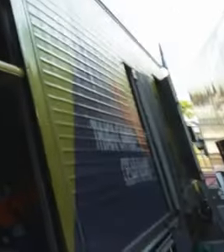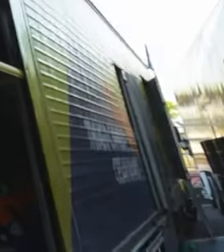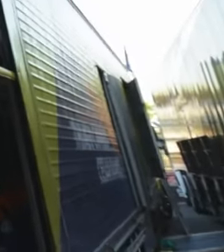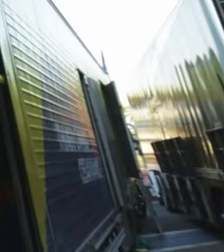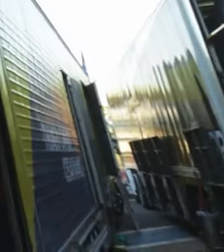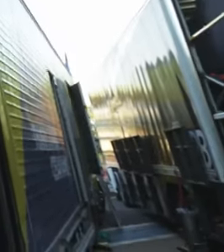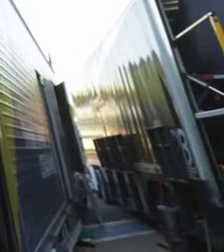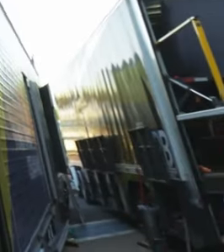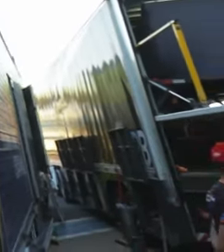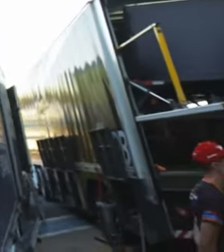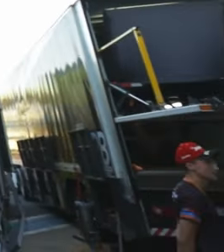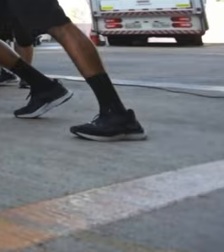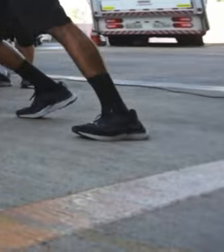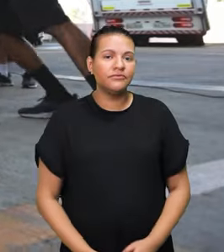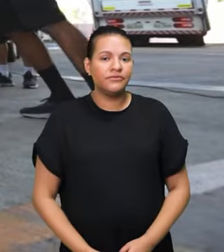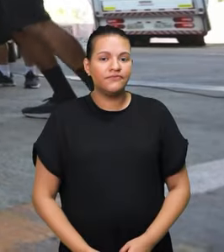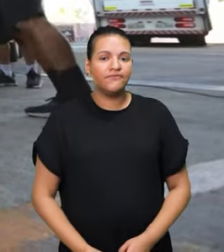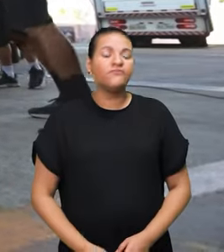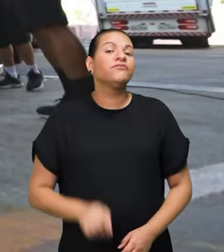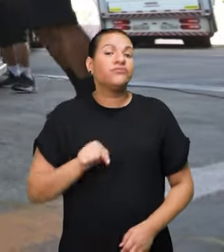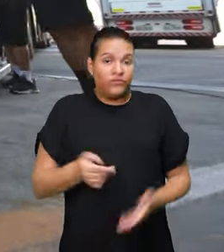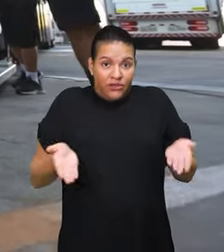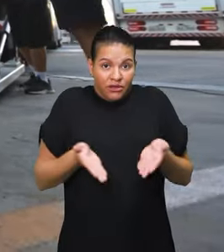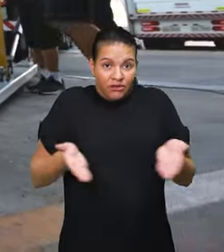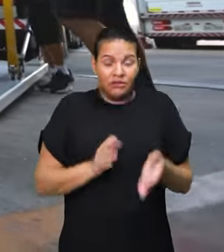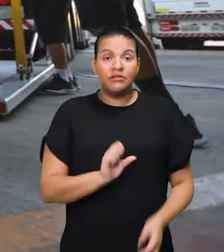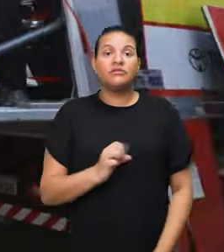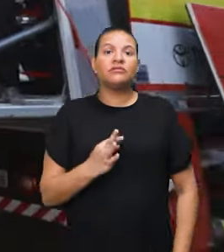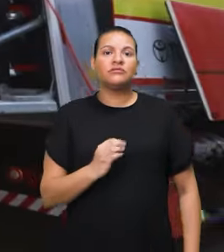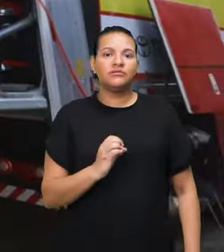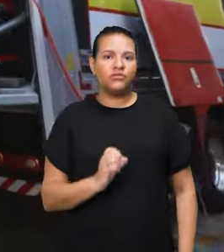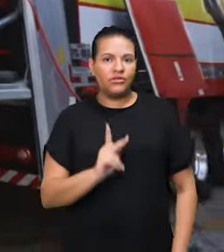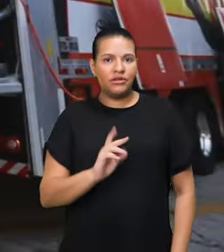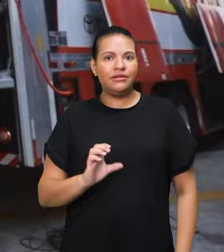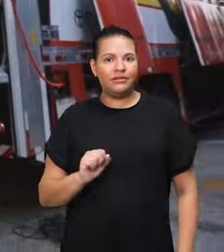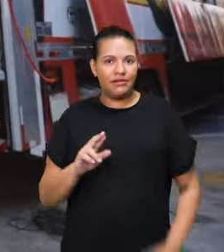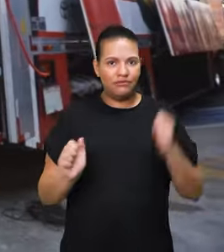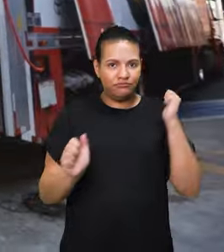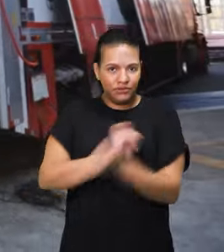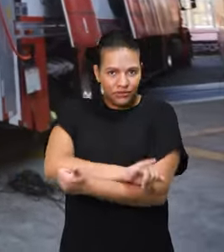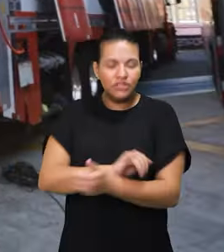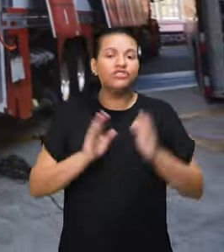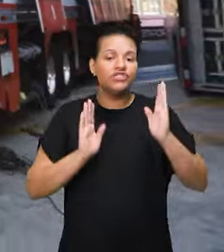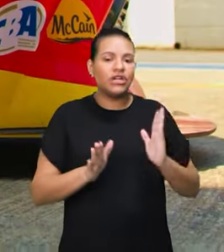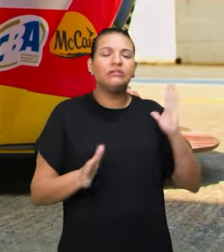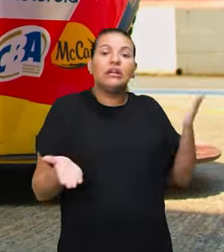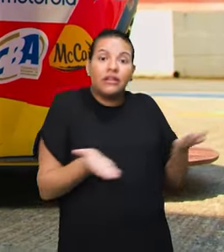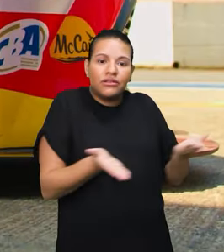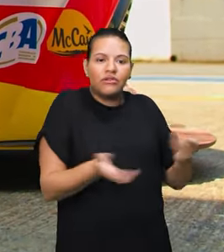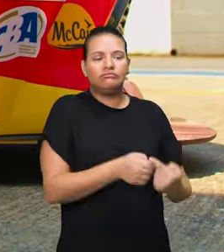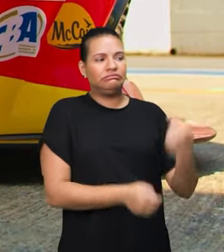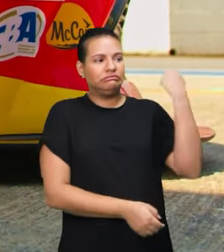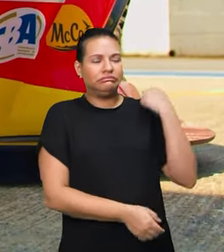é dia H um homem ao lado de um carro azul sobre uma plataforma Car stockar atual a geração do carro atual da stockar já tem H 15 anos